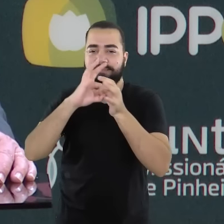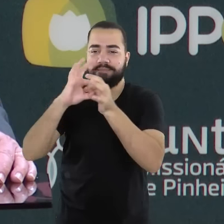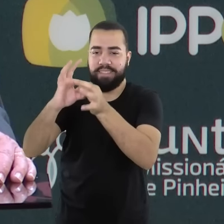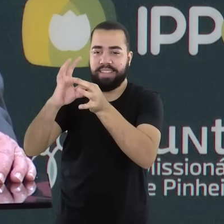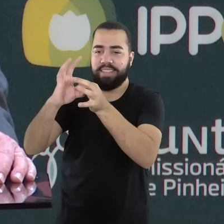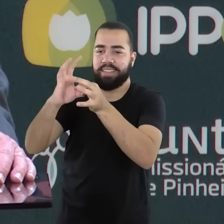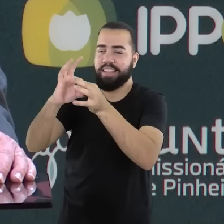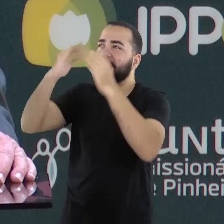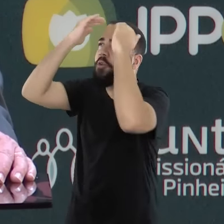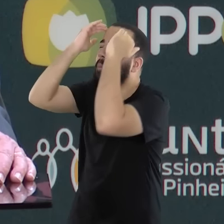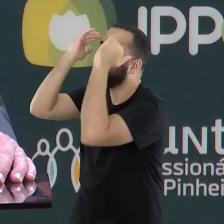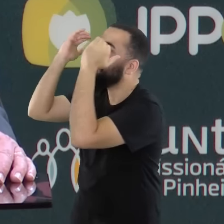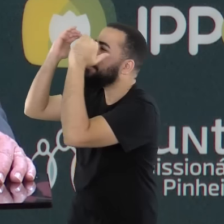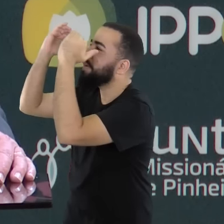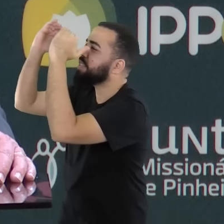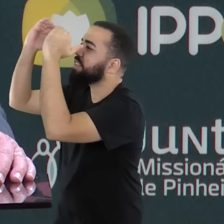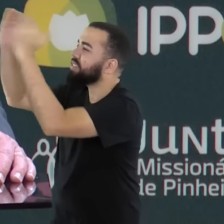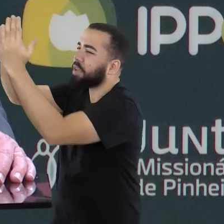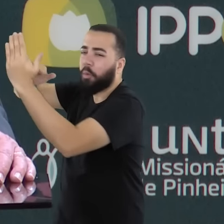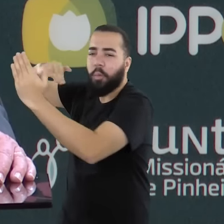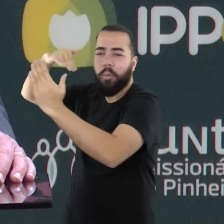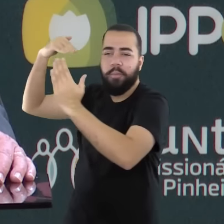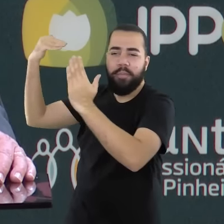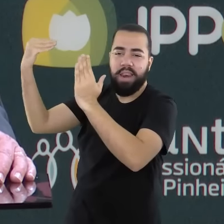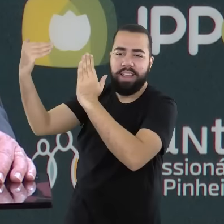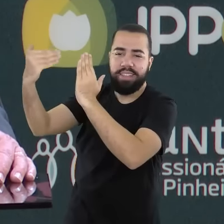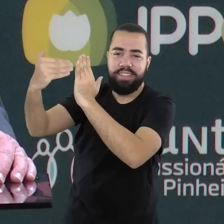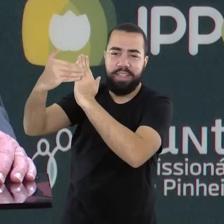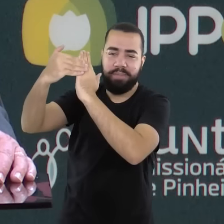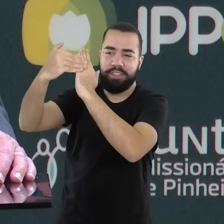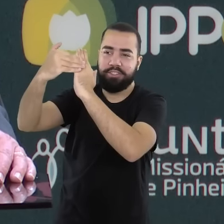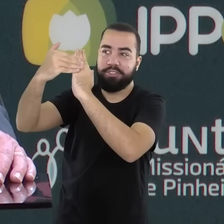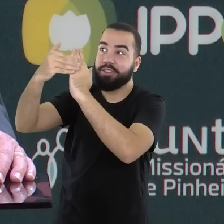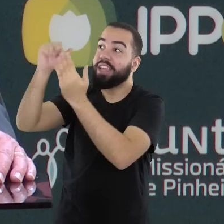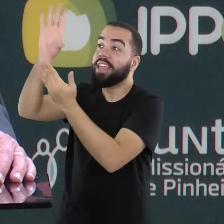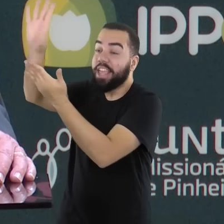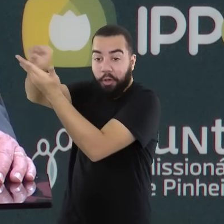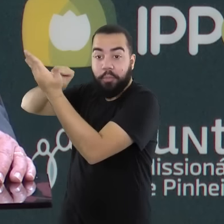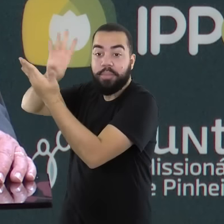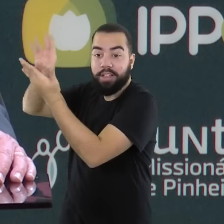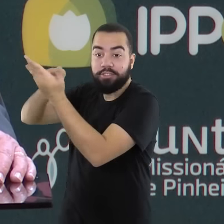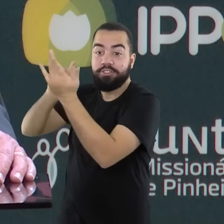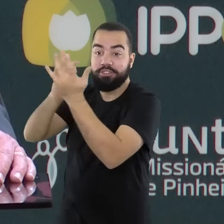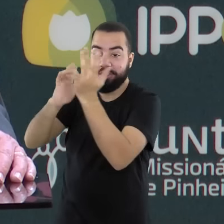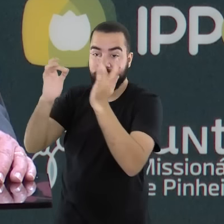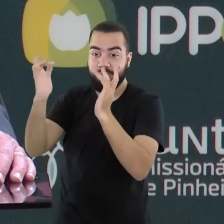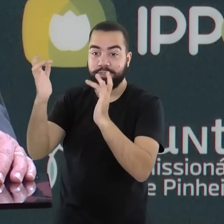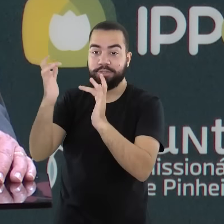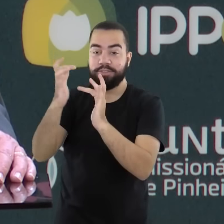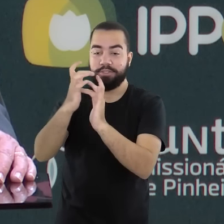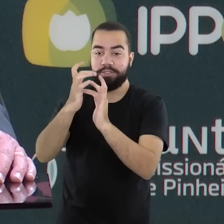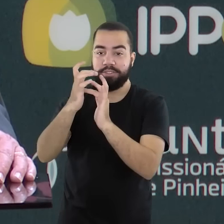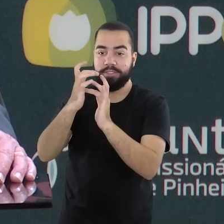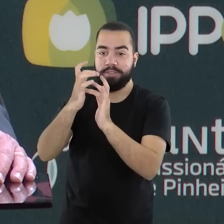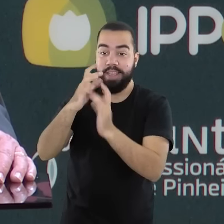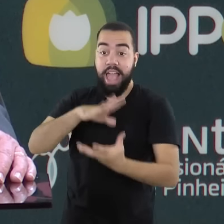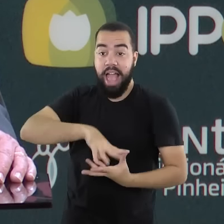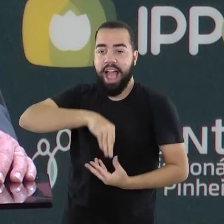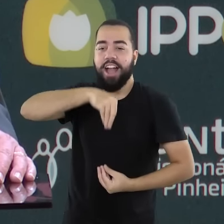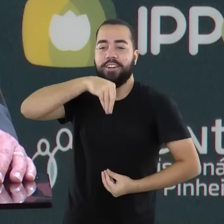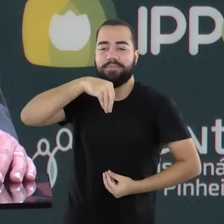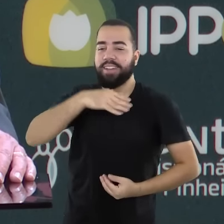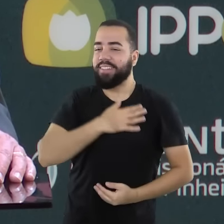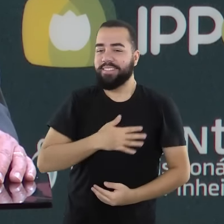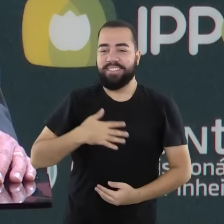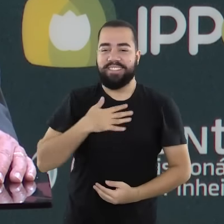total à vontade de Deus é a reivindicação do Pai, o exemplo do Filho e a verdadeira bem-aventurança da alma.